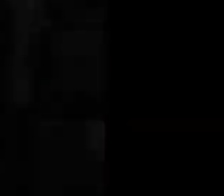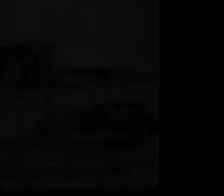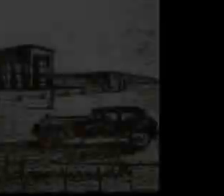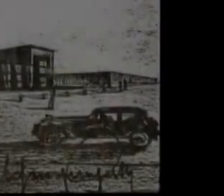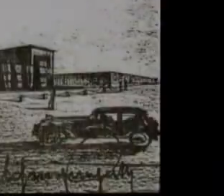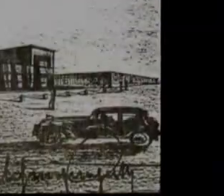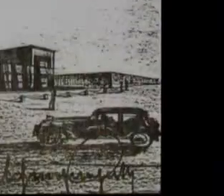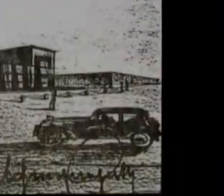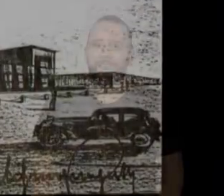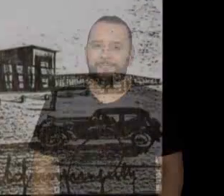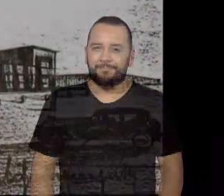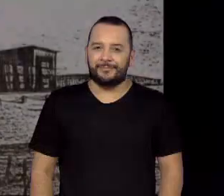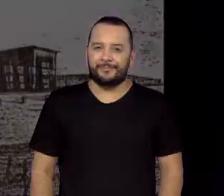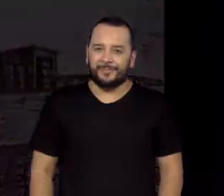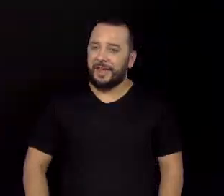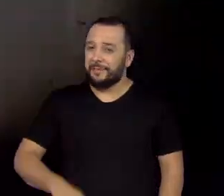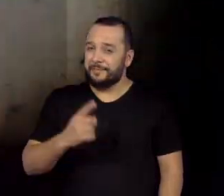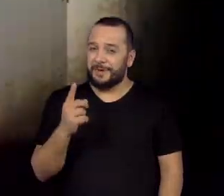Em